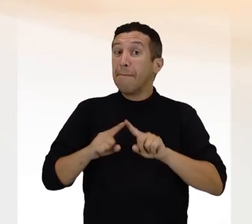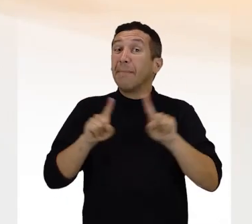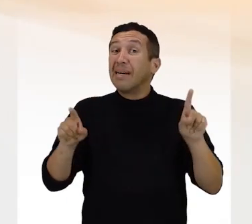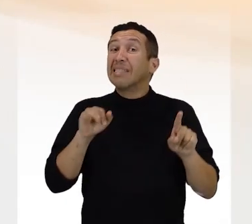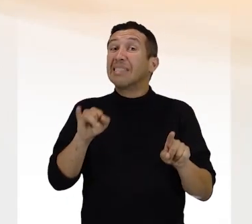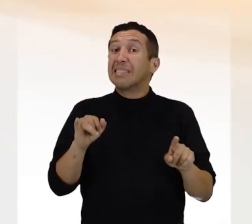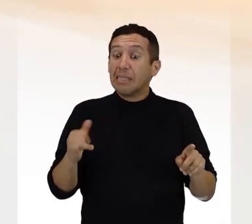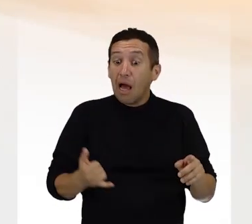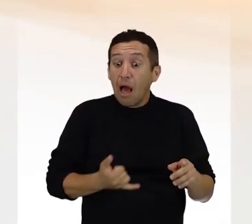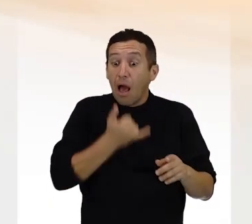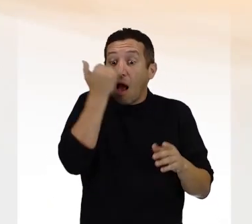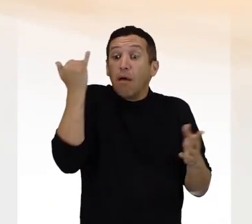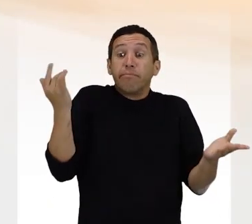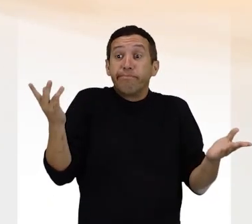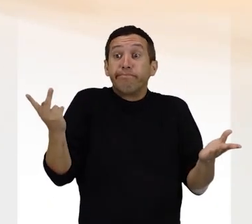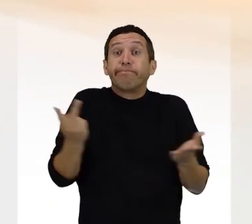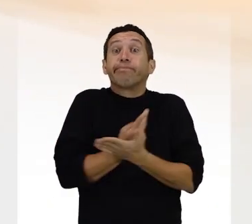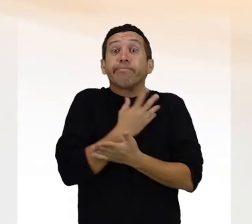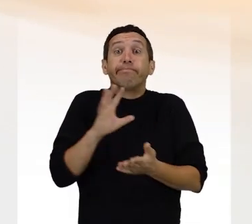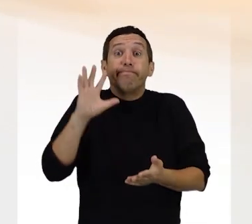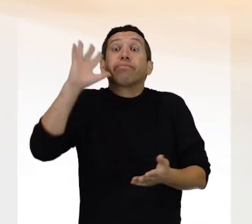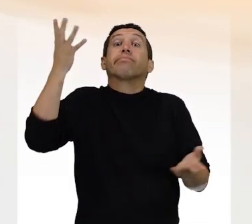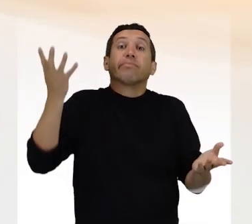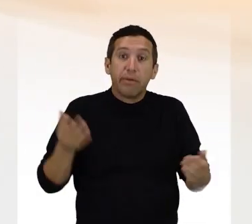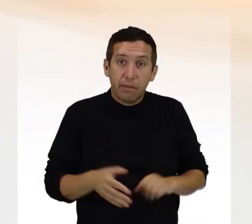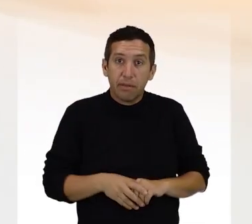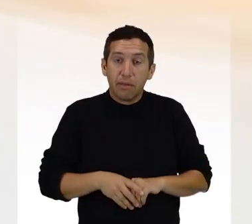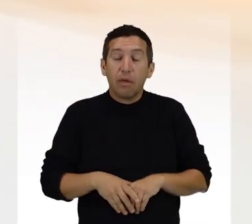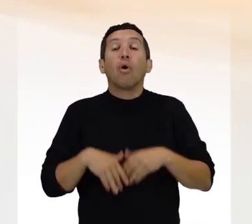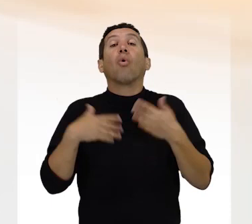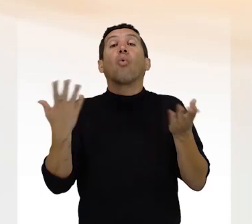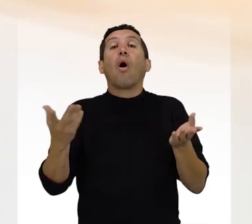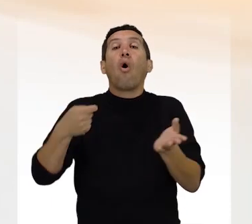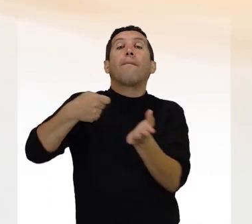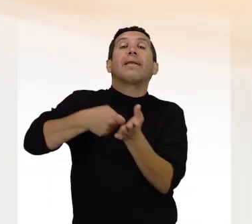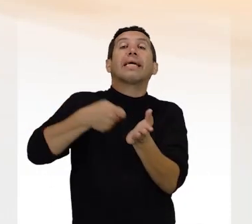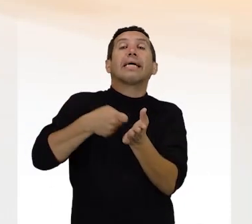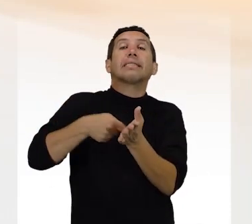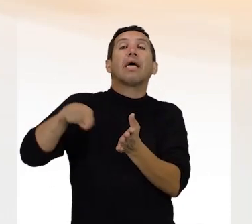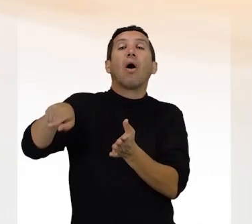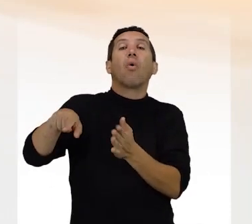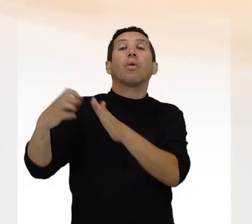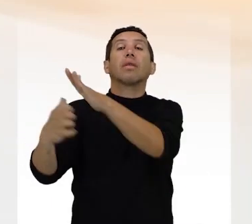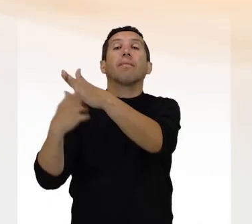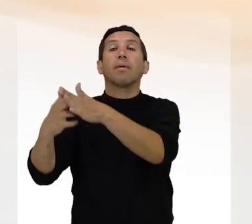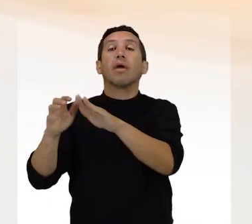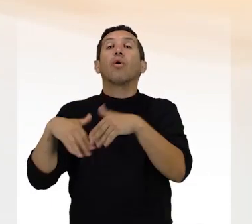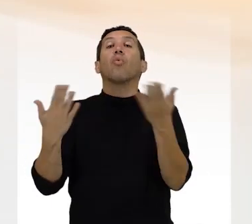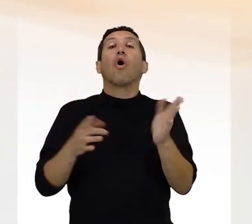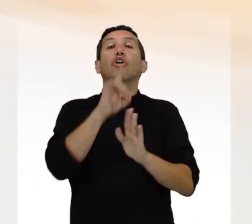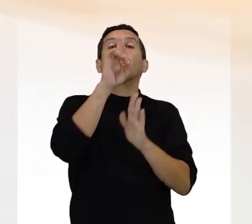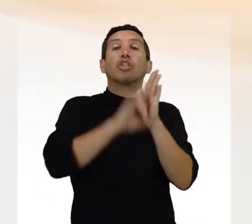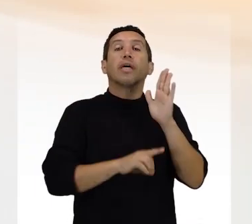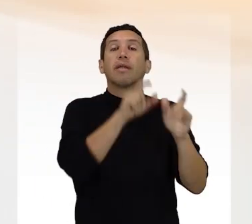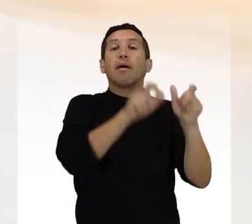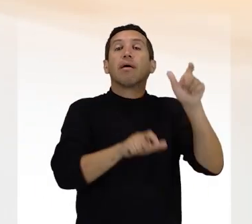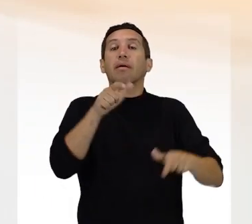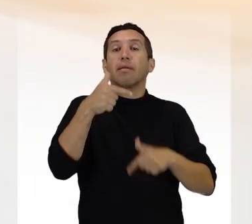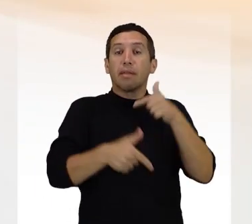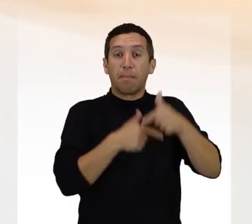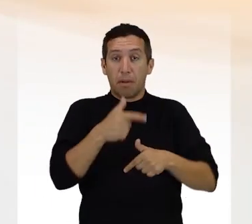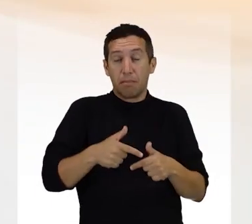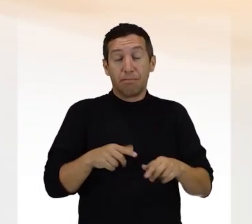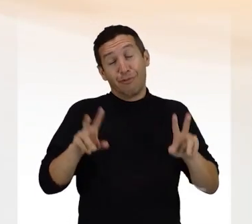Prevenir acidentes de trabalho é dever de todos os empregadores. Mas e quando um acidente acaba